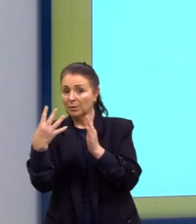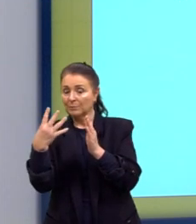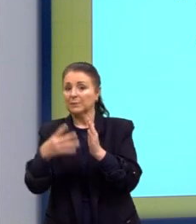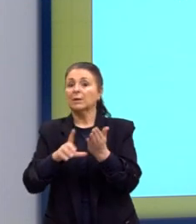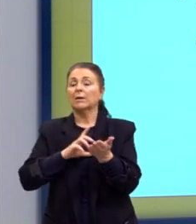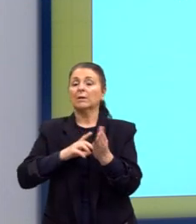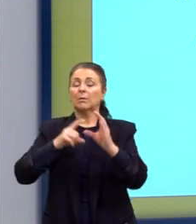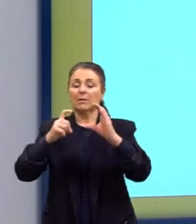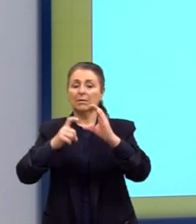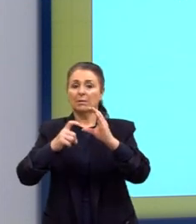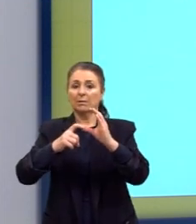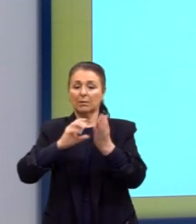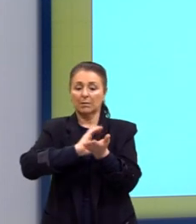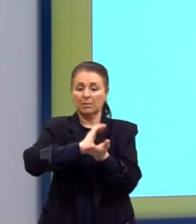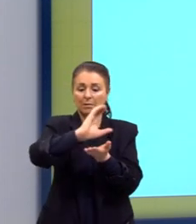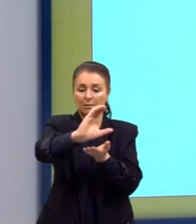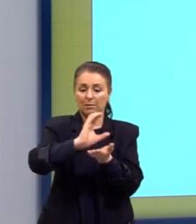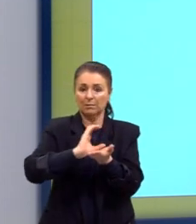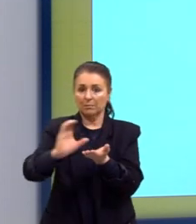ramificada